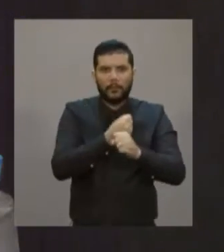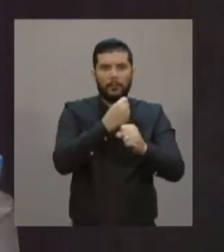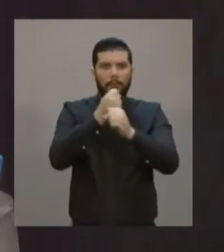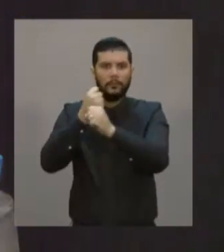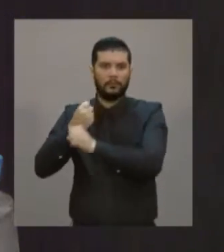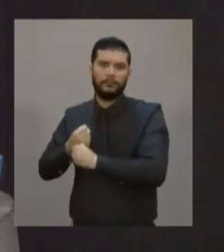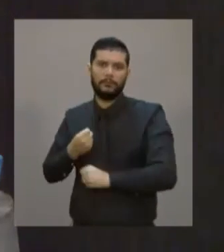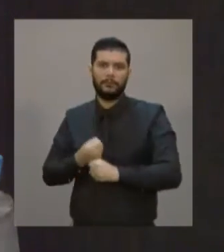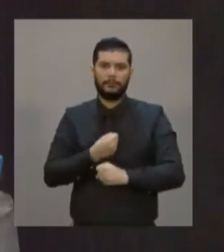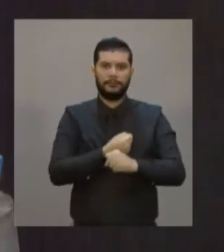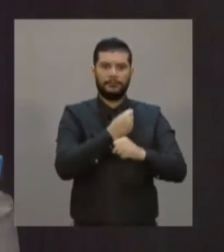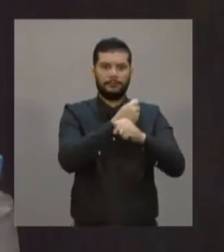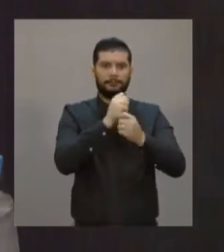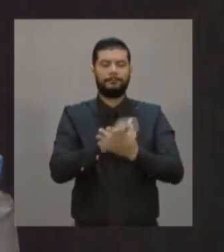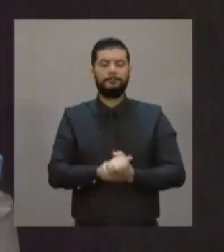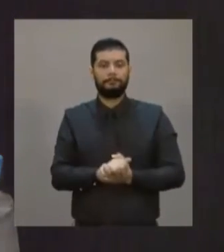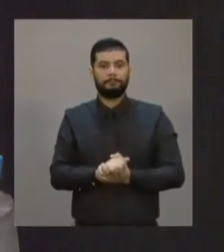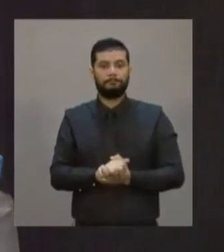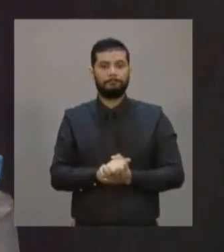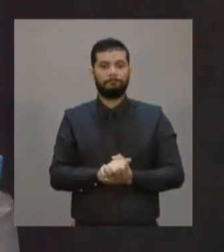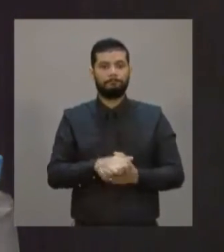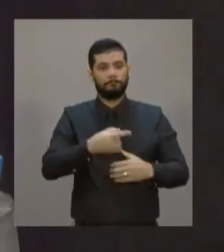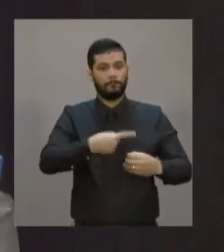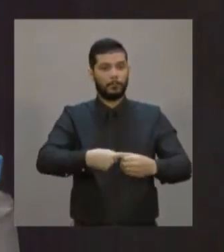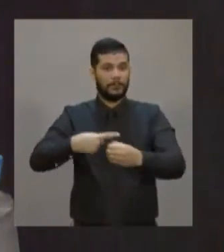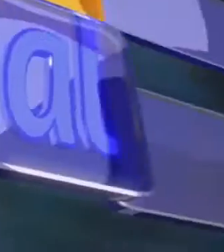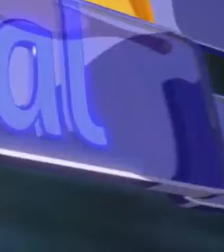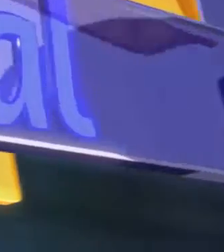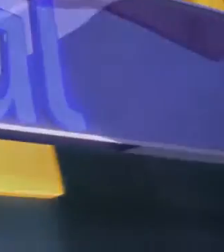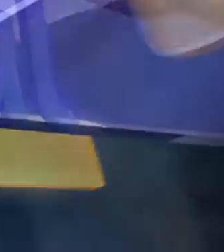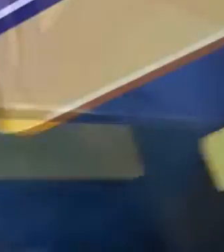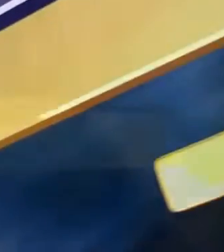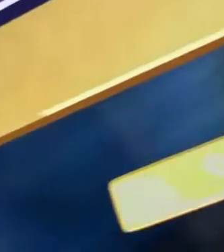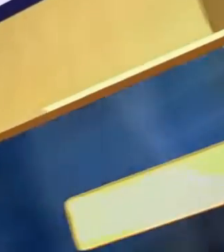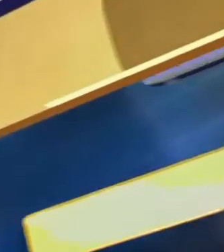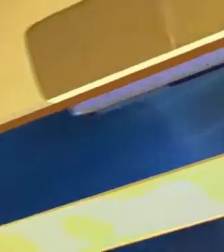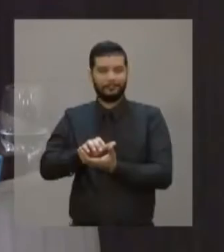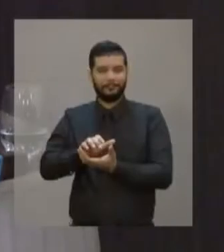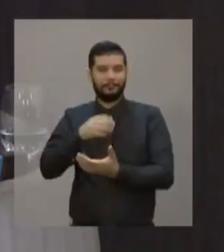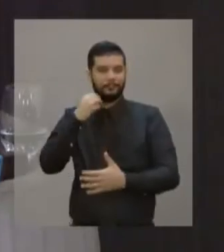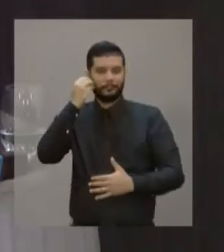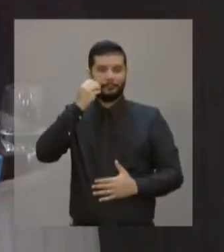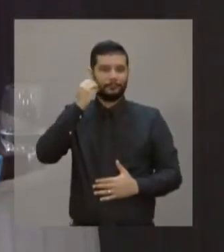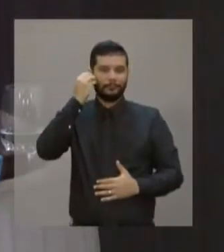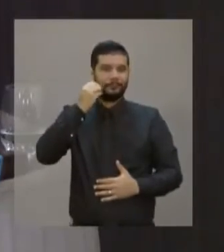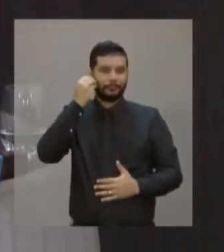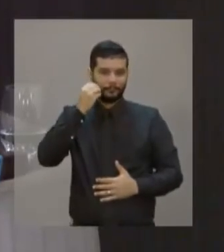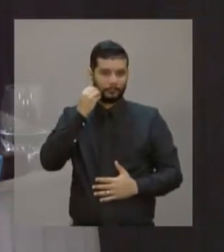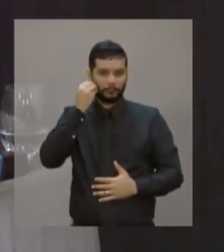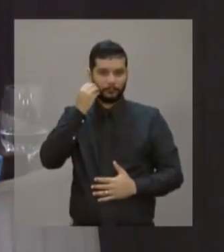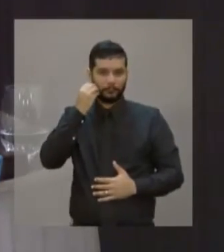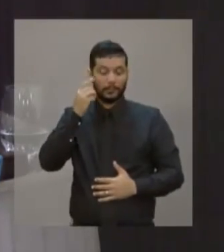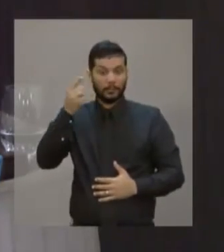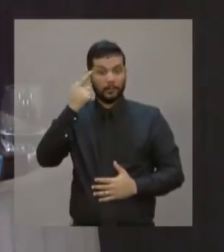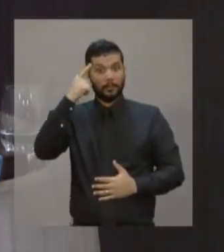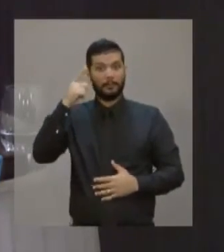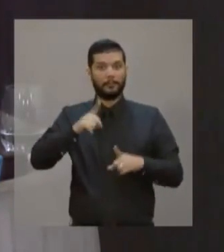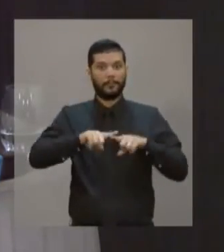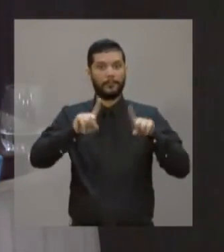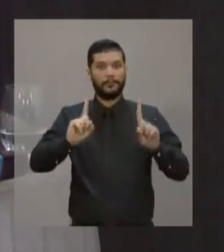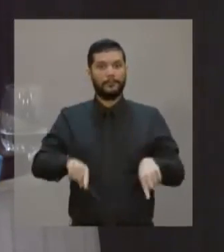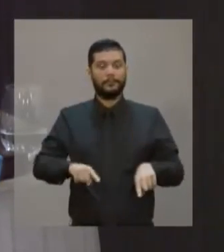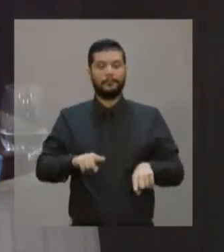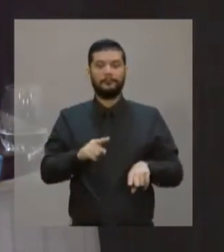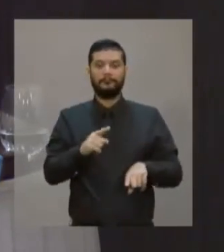indicação, além da realização de solenidades e audiências públicas. O deputado Evandro Leitão, do PDT, também